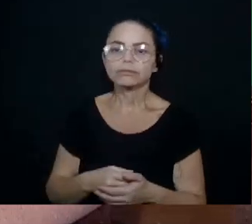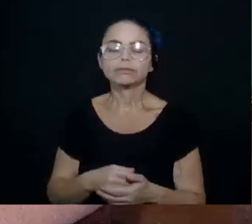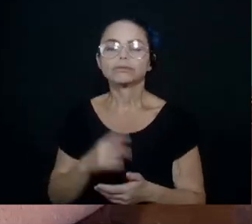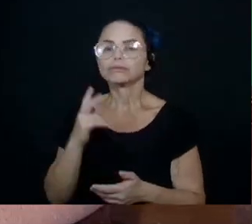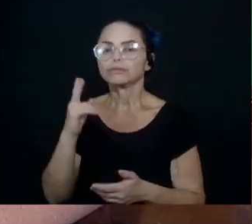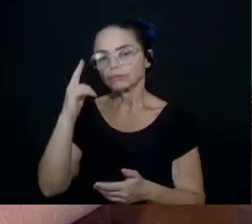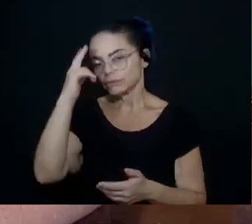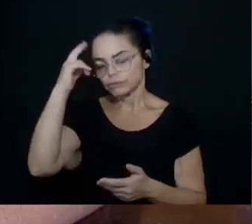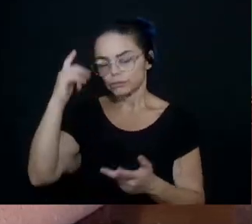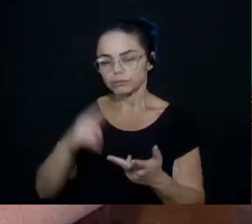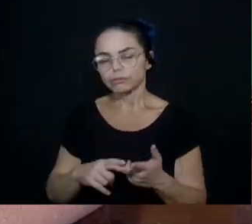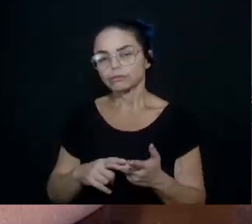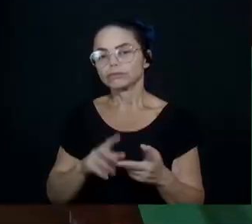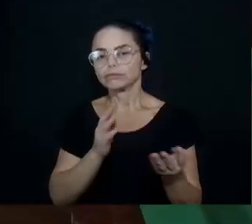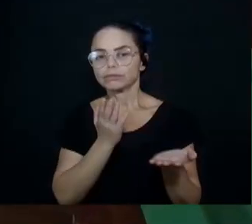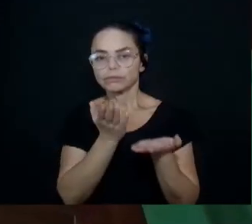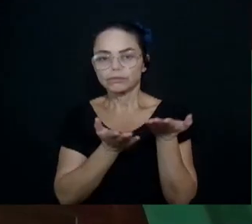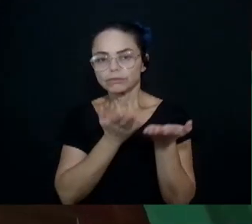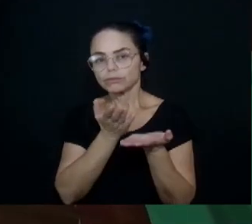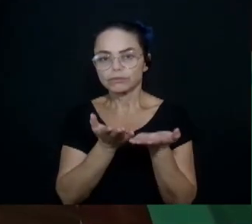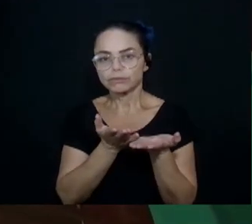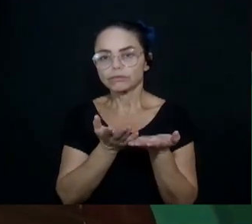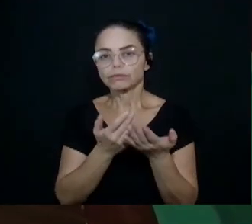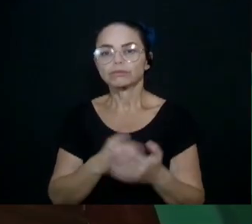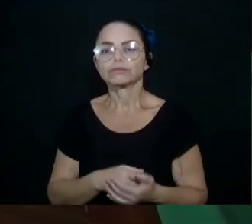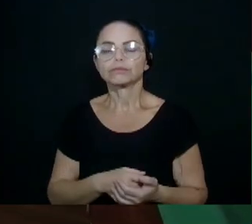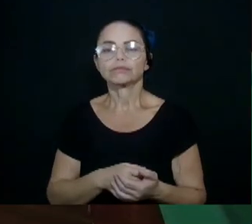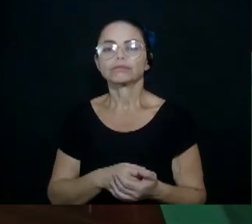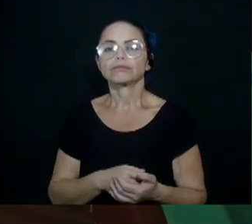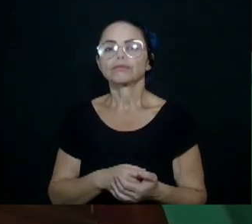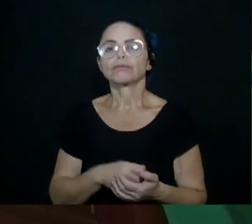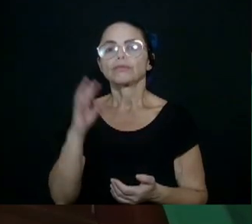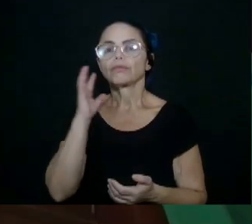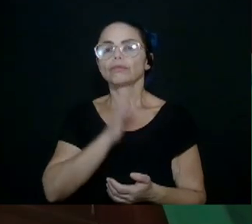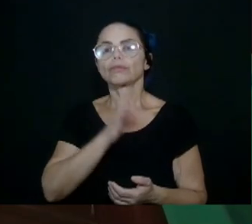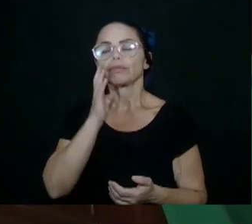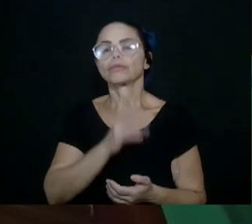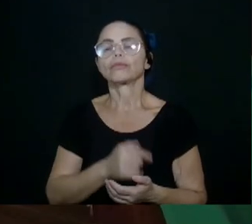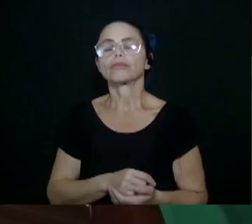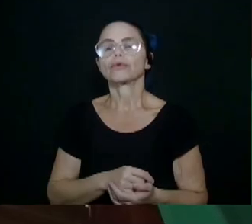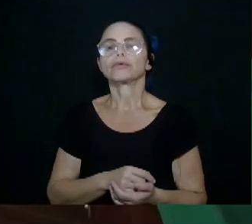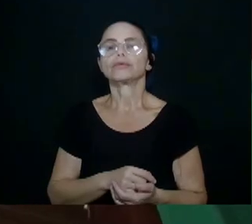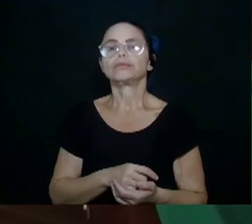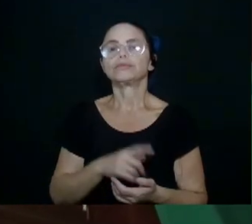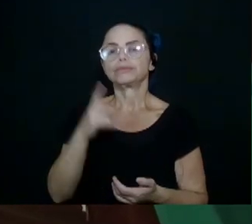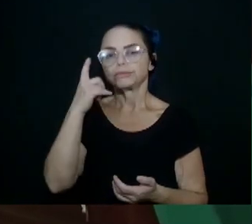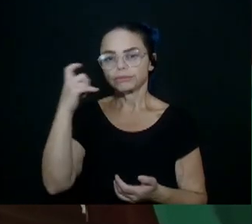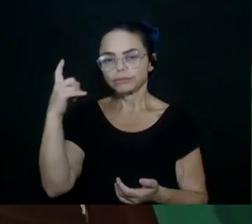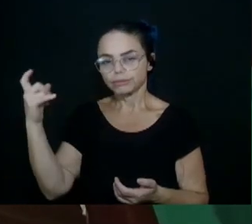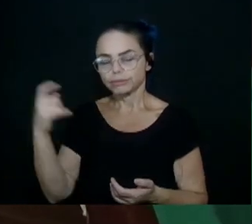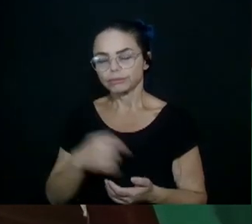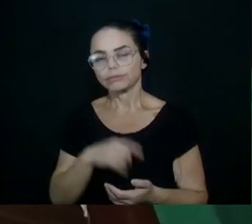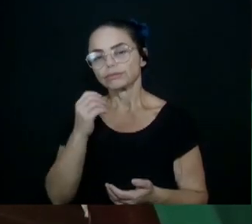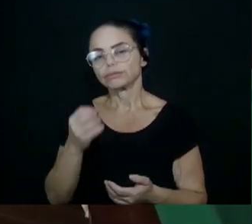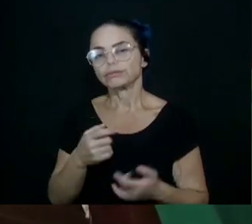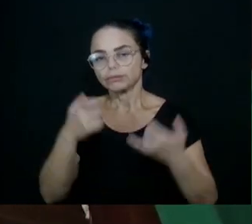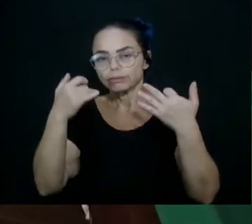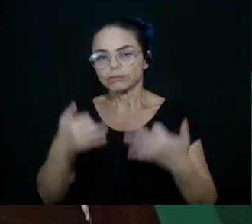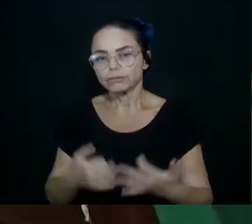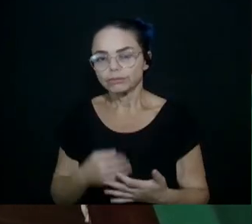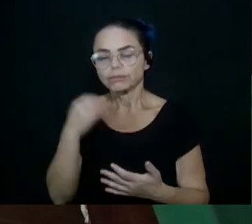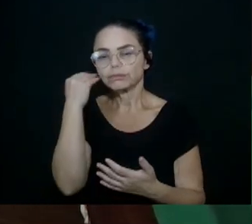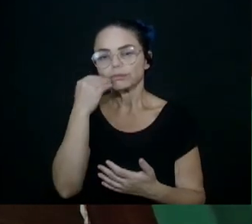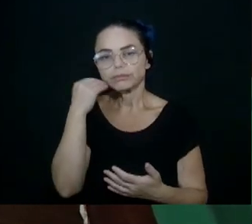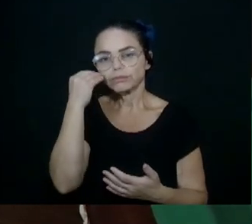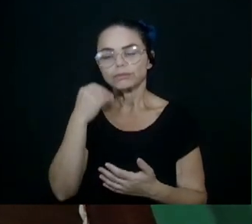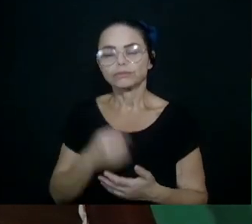do tratamento que o cliente está fazendo na cadeira? Legal. Aqui assim, é meio interessante porque simplesmente, como você disse, é uma experiência. Então